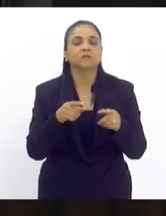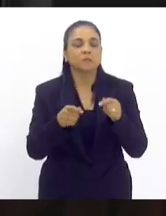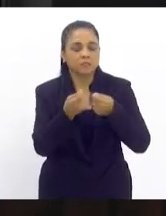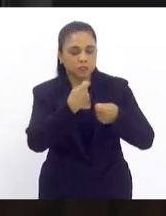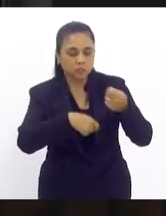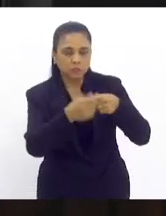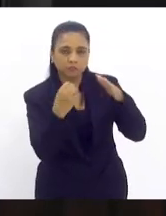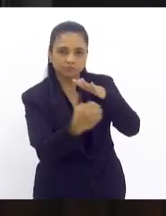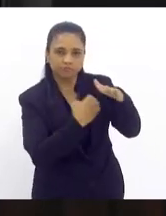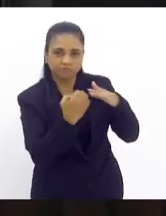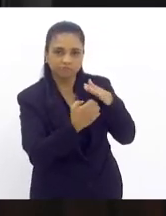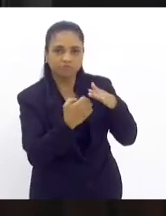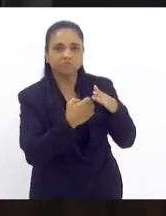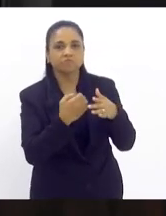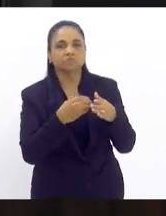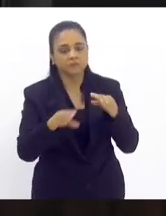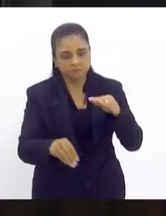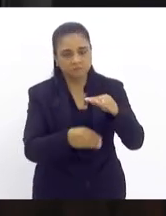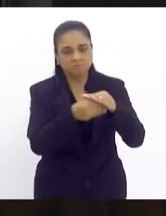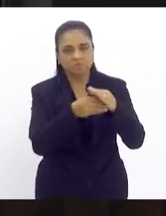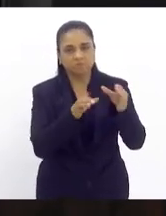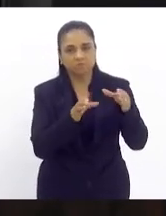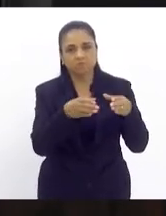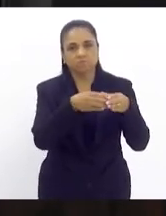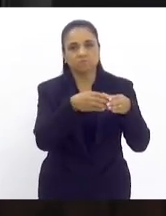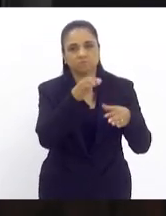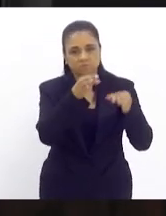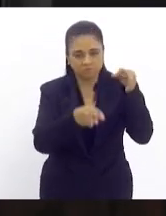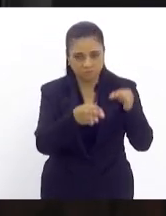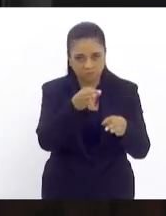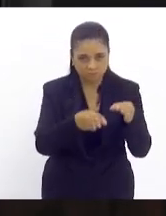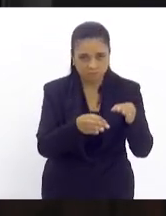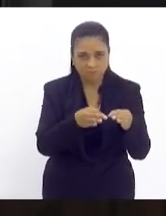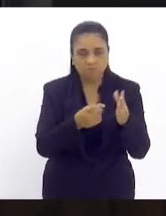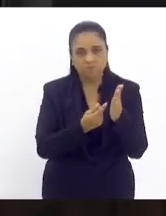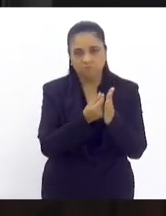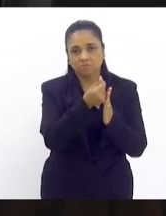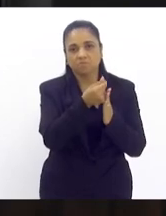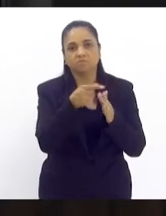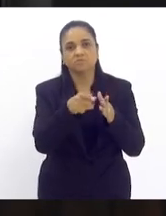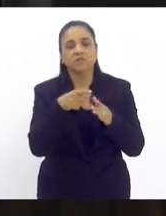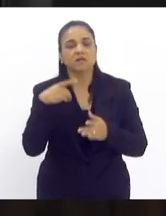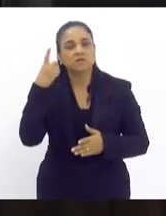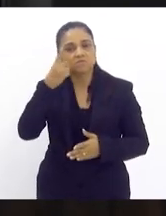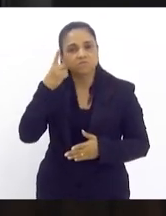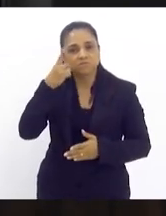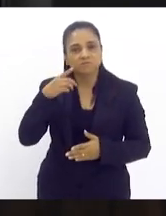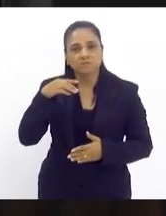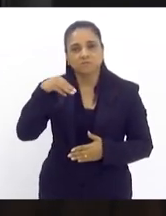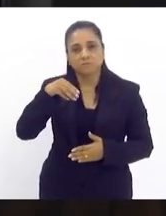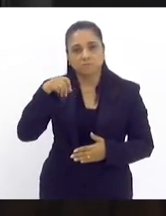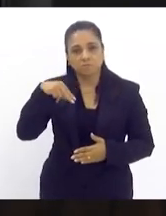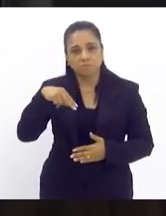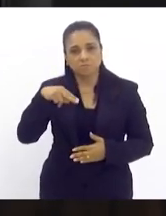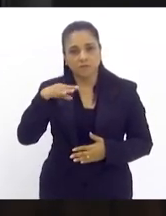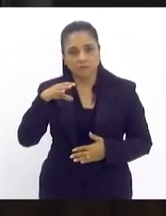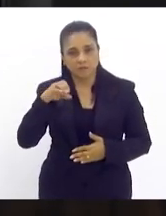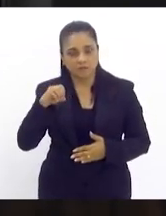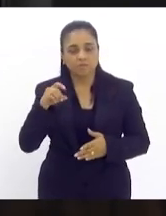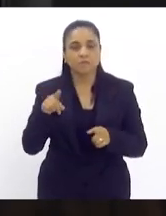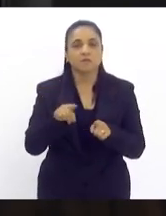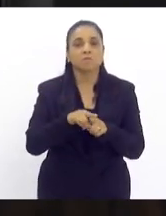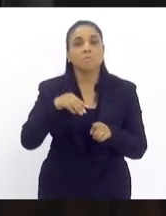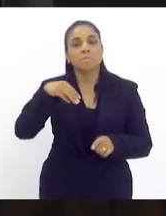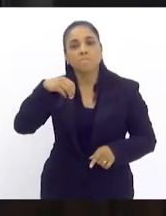com as emendas da Comissão de Constituição e Justiça. Relatores, deputados Carlos Mink, Marcelo Cabeleireiro e